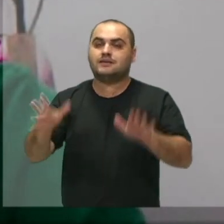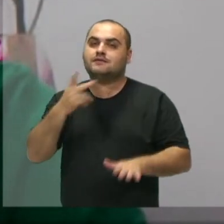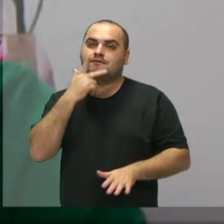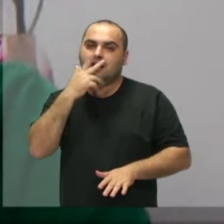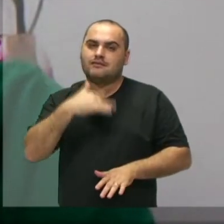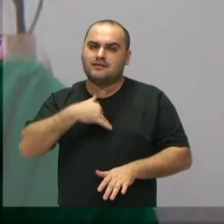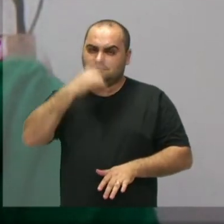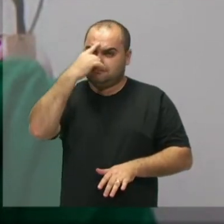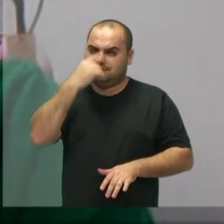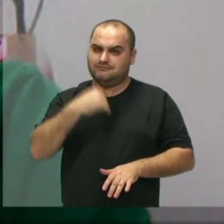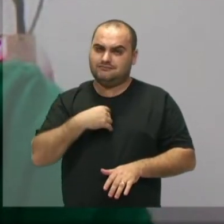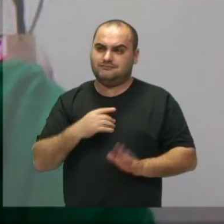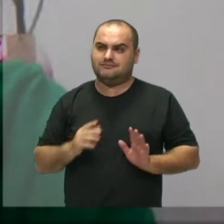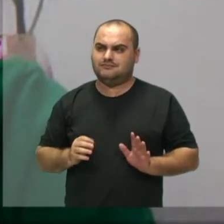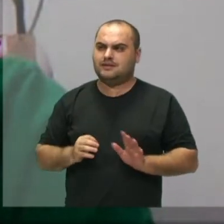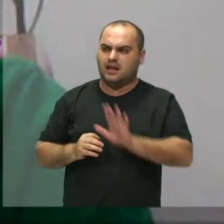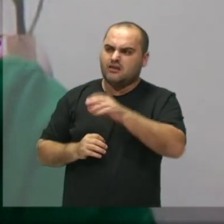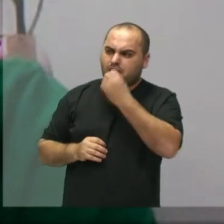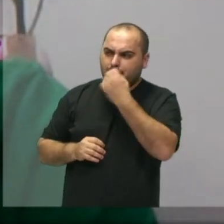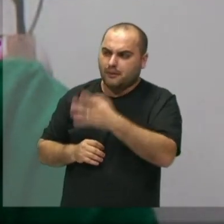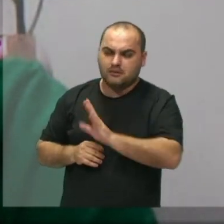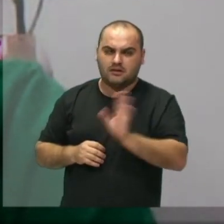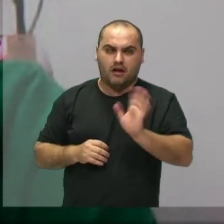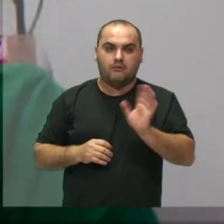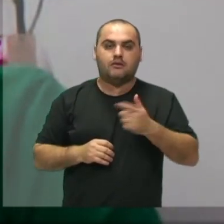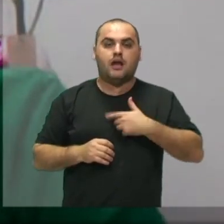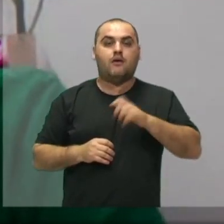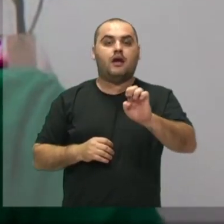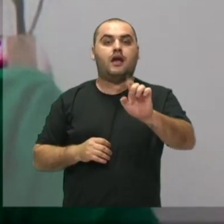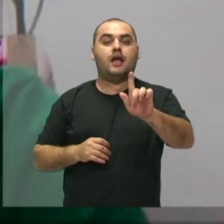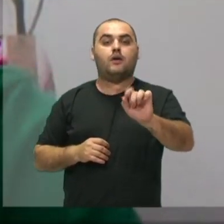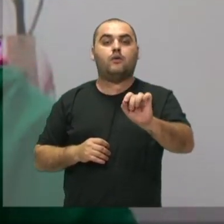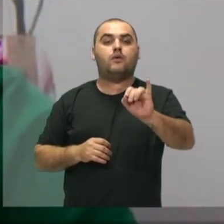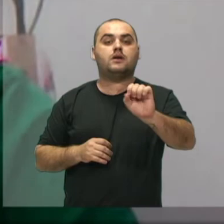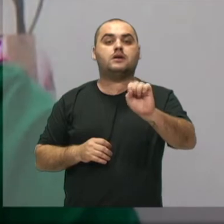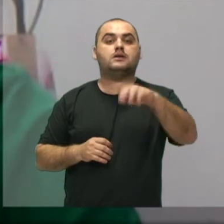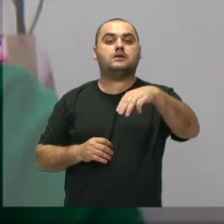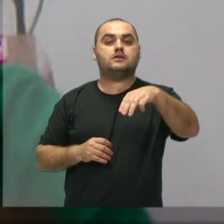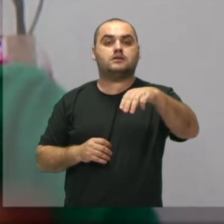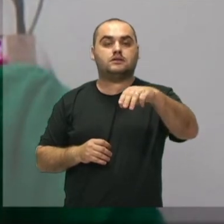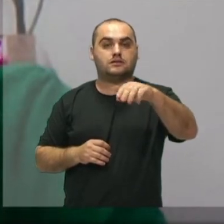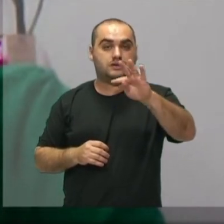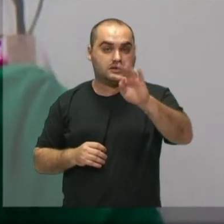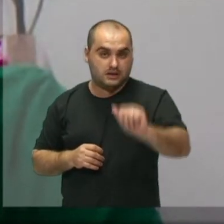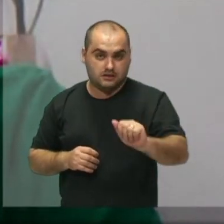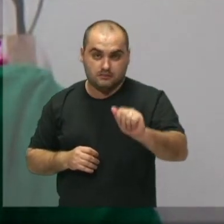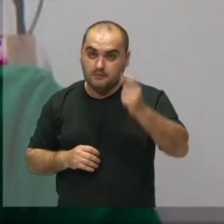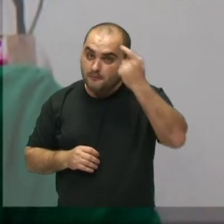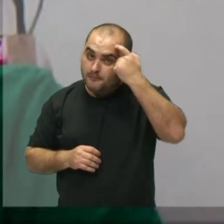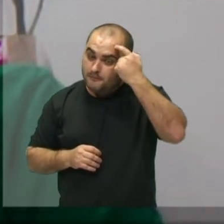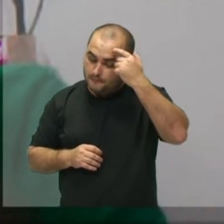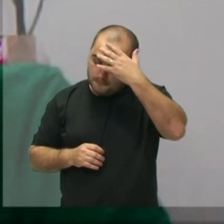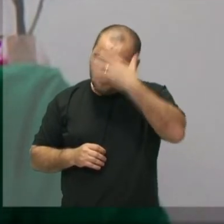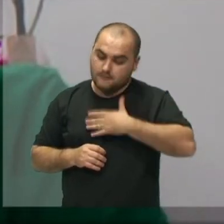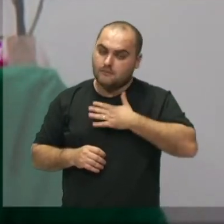né? Todo mundo diz, não, tu és boazinha. Não, não sou boazinha, sou egoísta. Tudo que eu faço pensando em mim, eu falo.